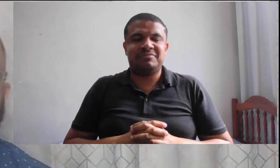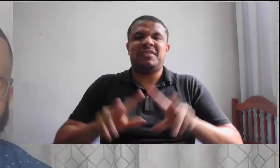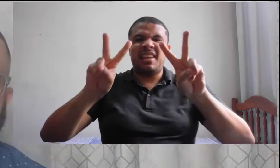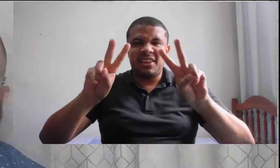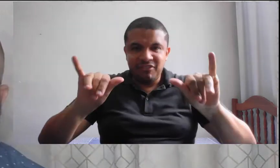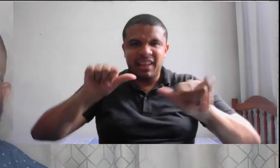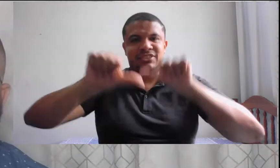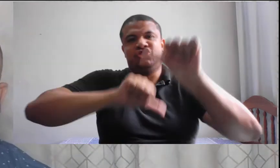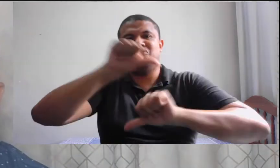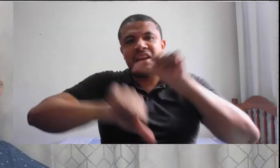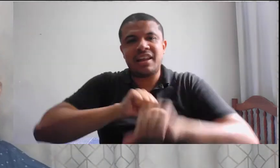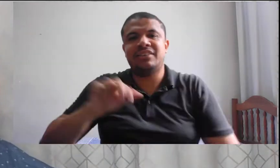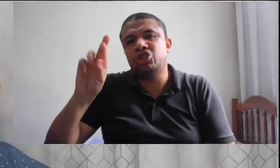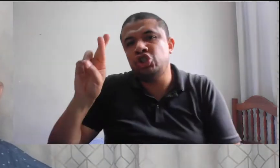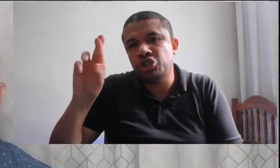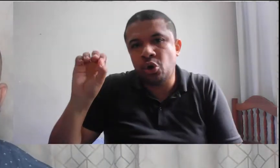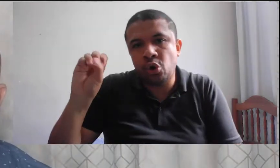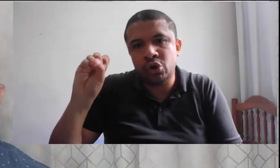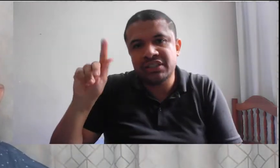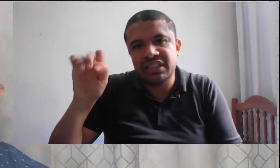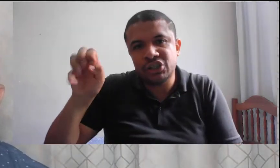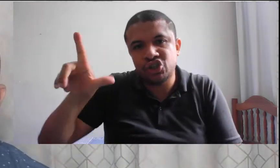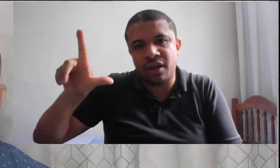Tudo vai ser diferente, Rosângela.